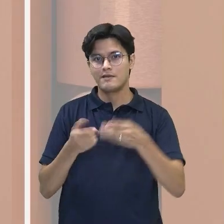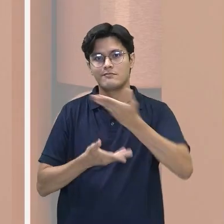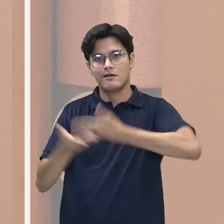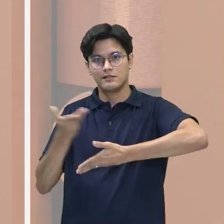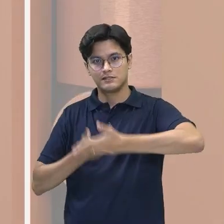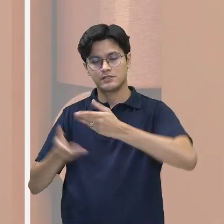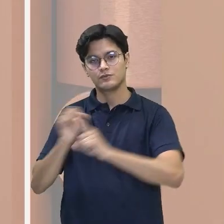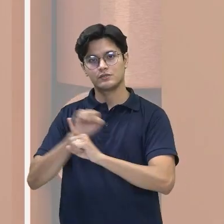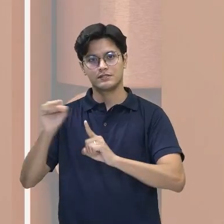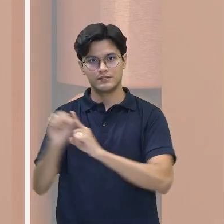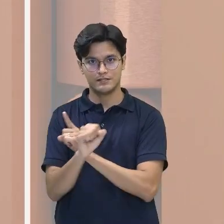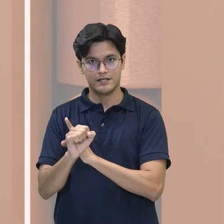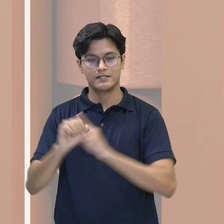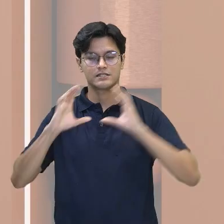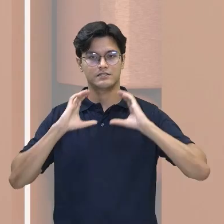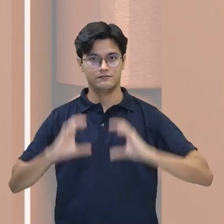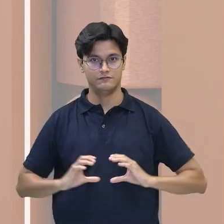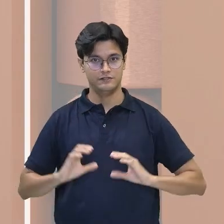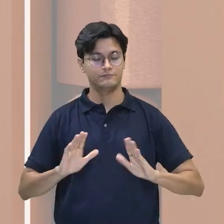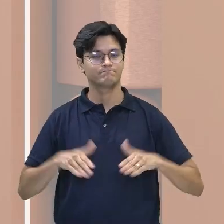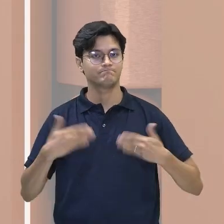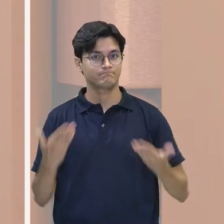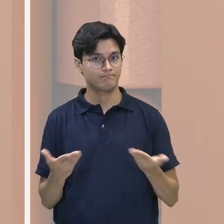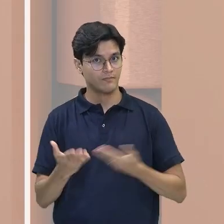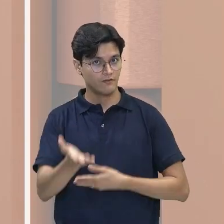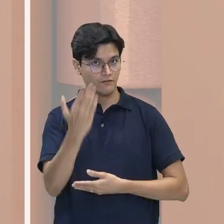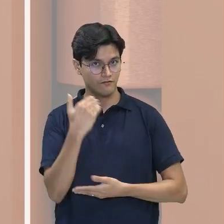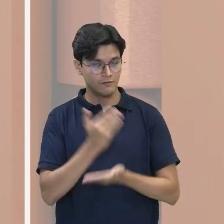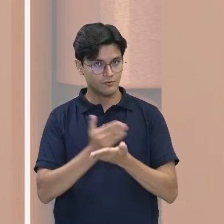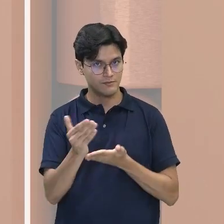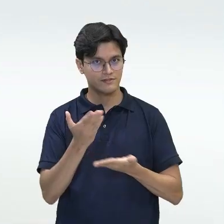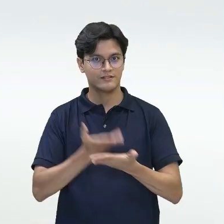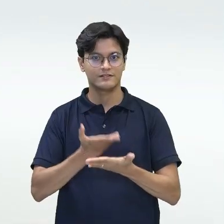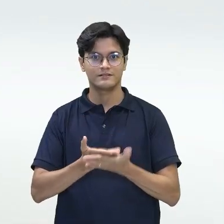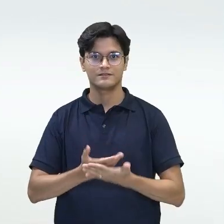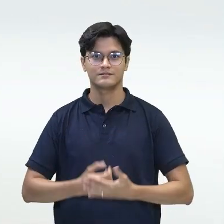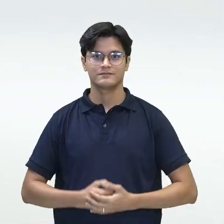civil. Muito bem, então vamos lá para a nossa aula.